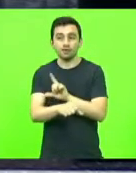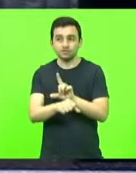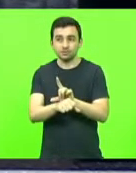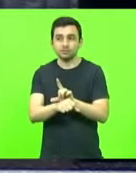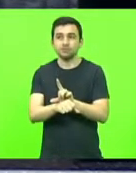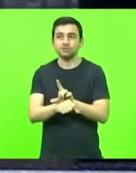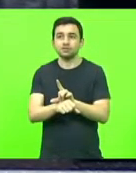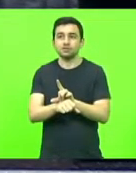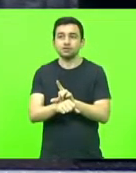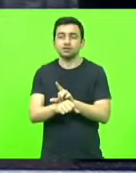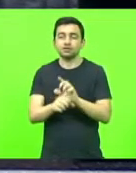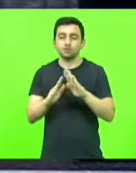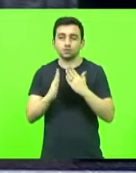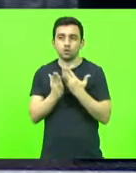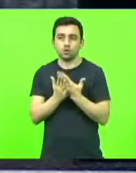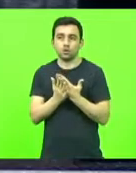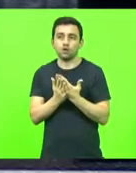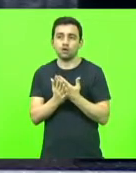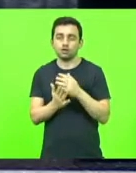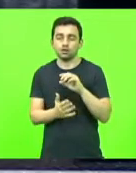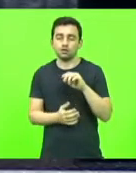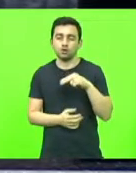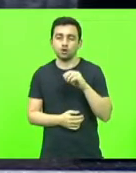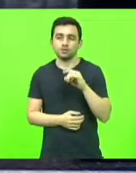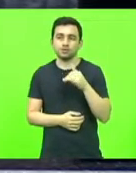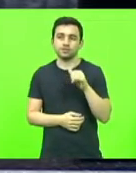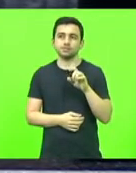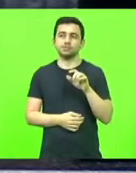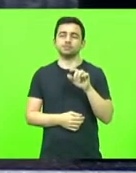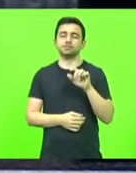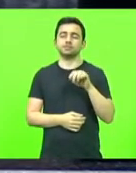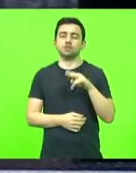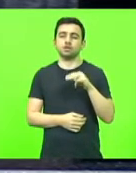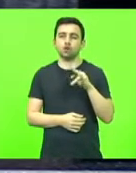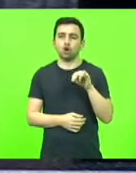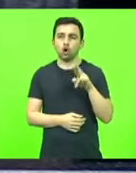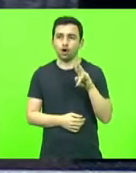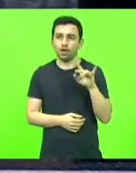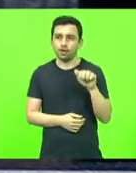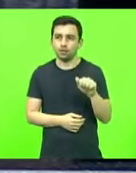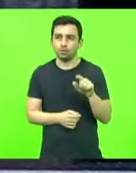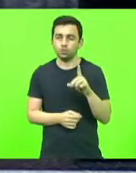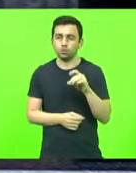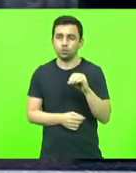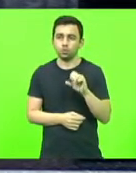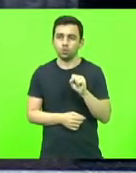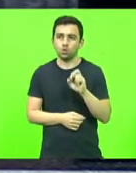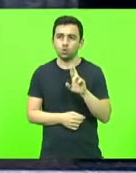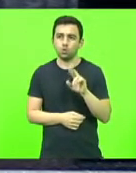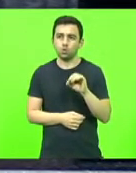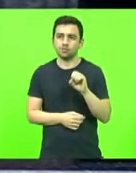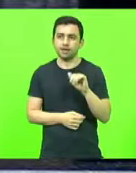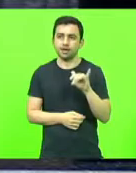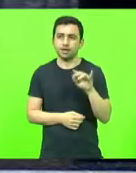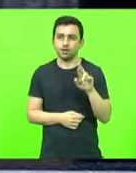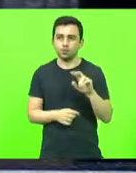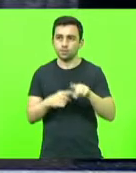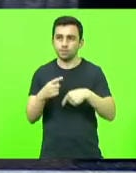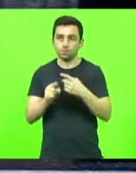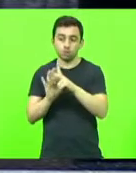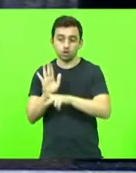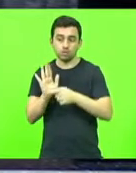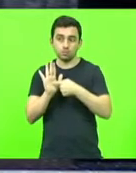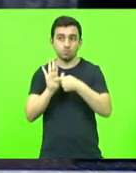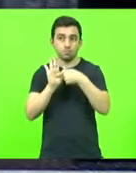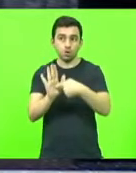Nossa Senhora do Rosário, que apresentaram um projeto maravilhoso, agregador para as escolas, que nós vamos apresentar aqui, esperamos logo,